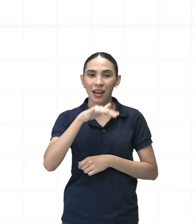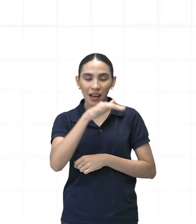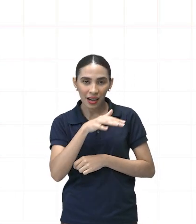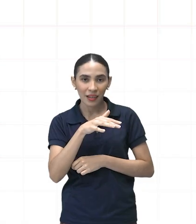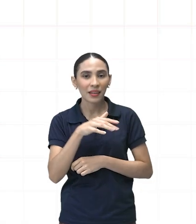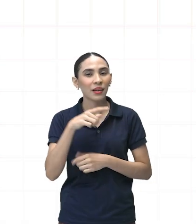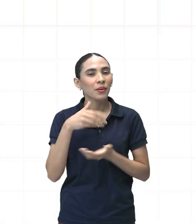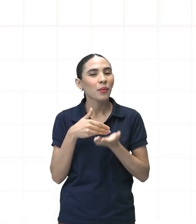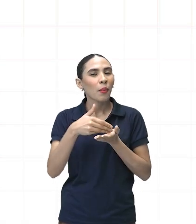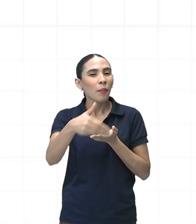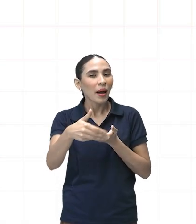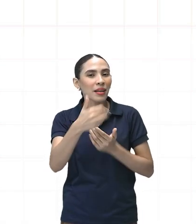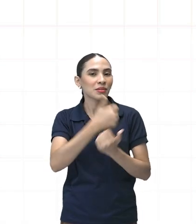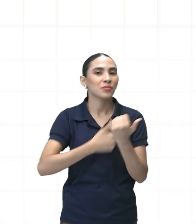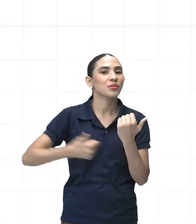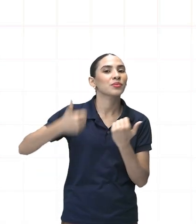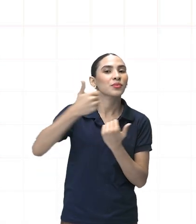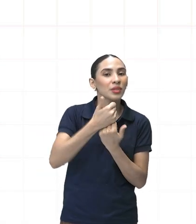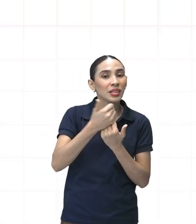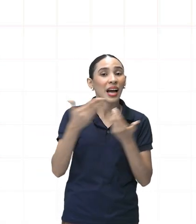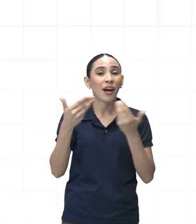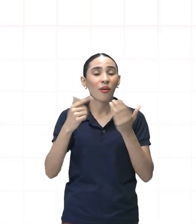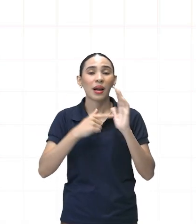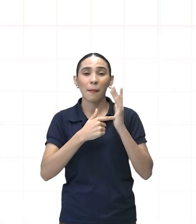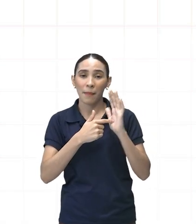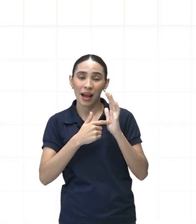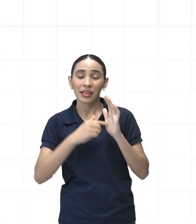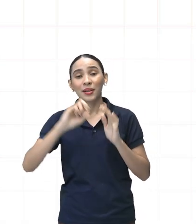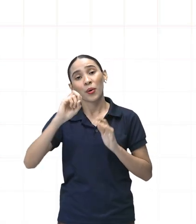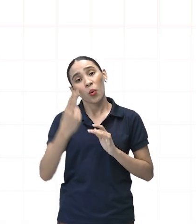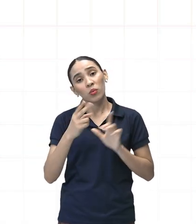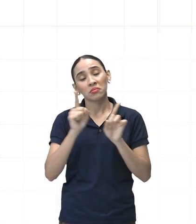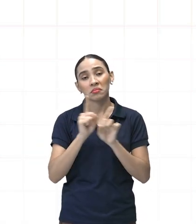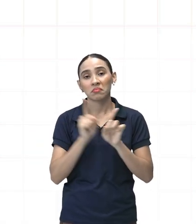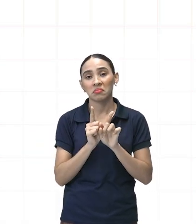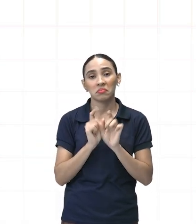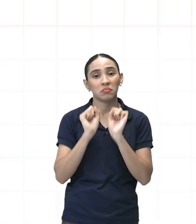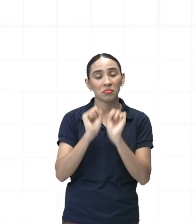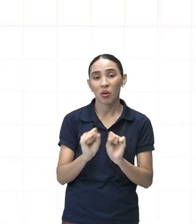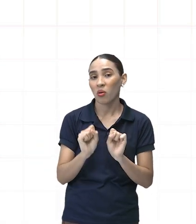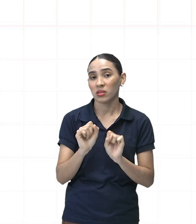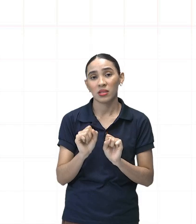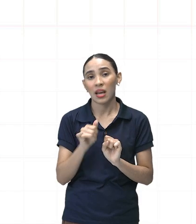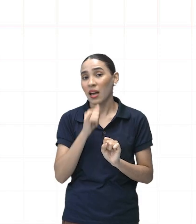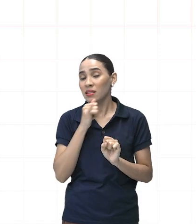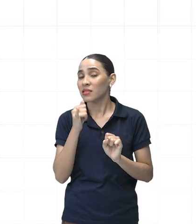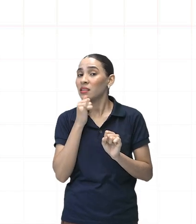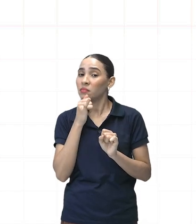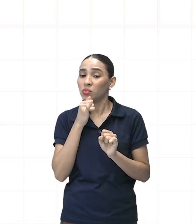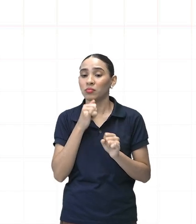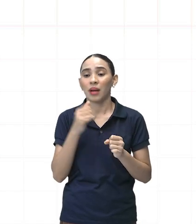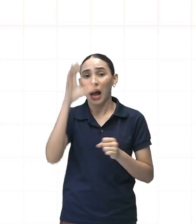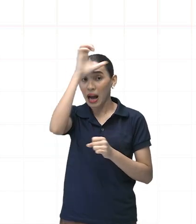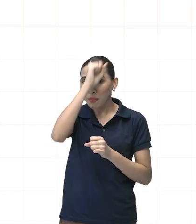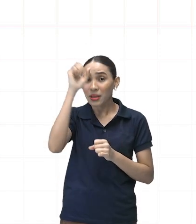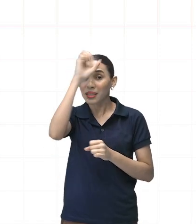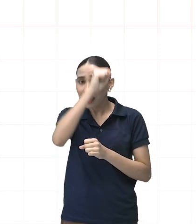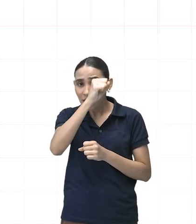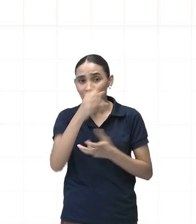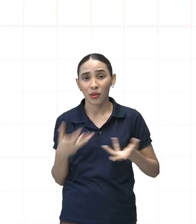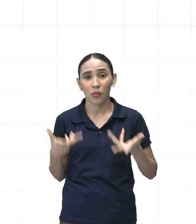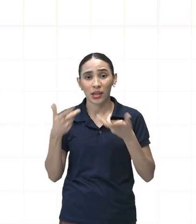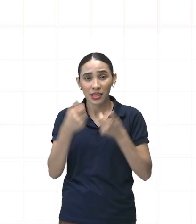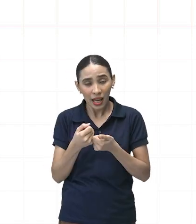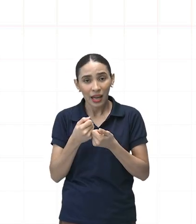ela começa a ser substituída por máquinas, ou ela também pode se qualificar,